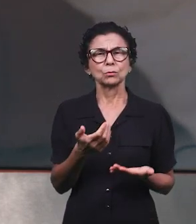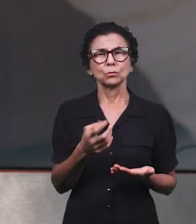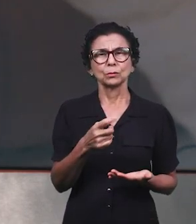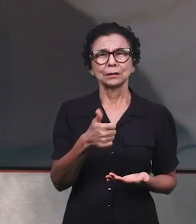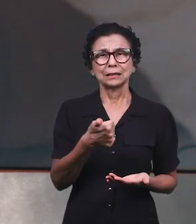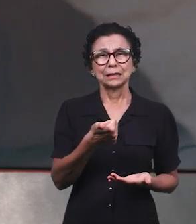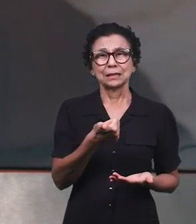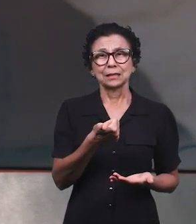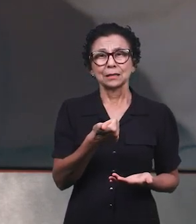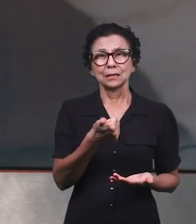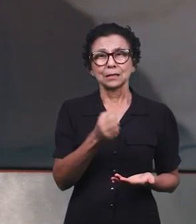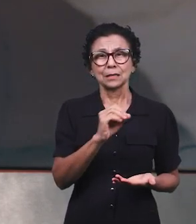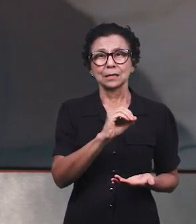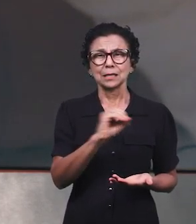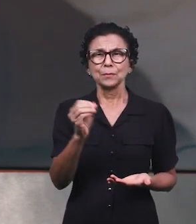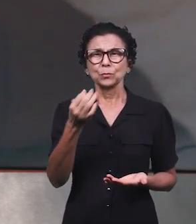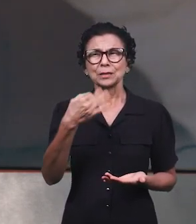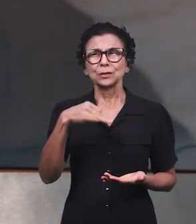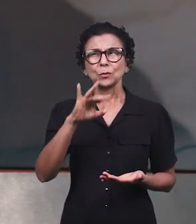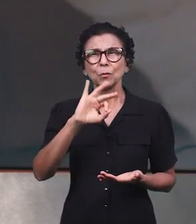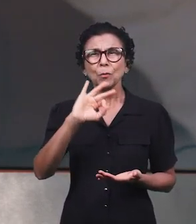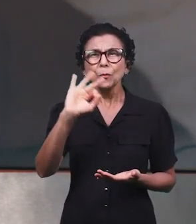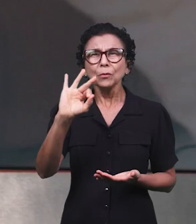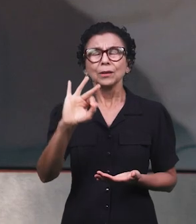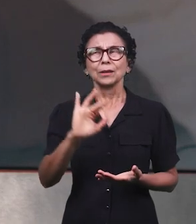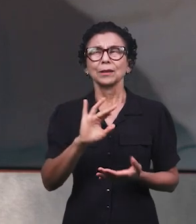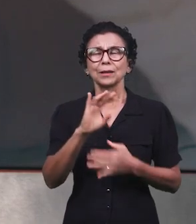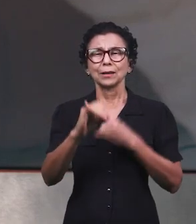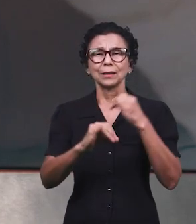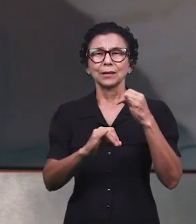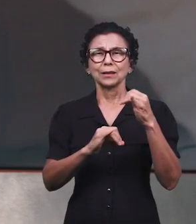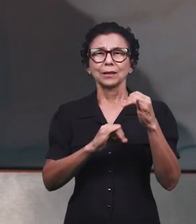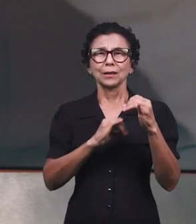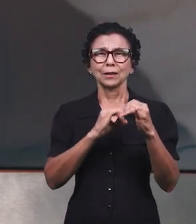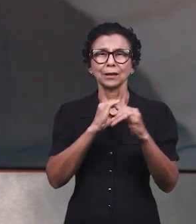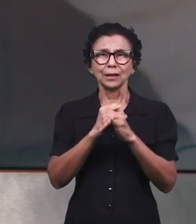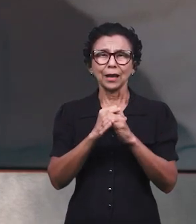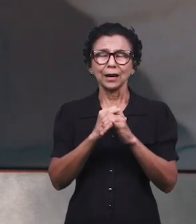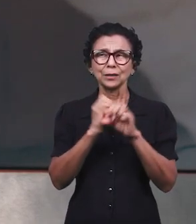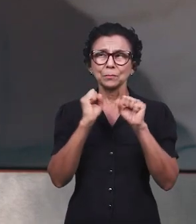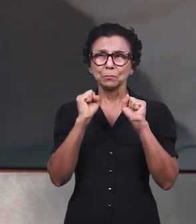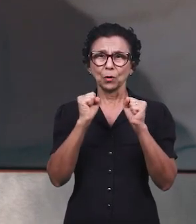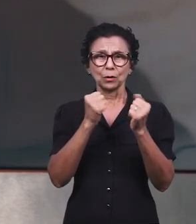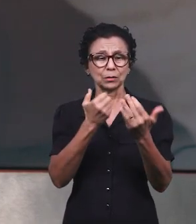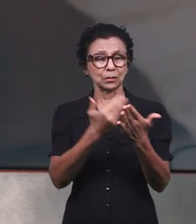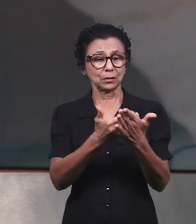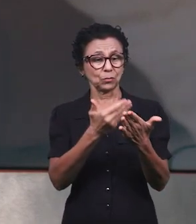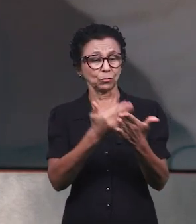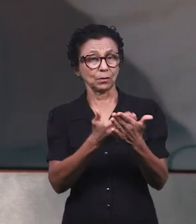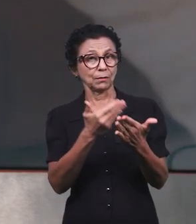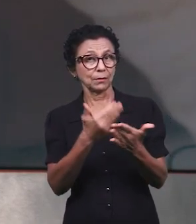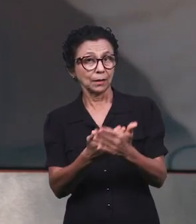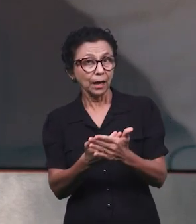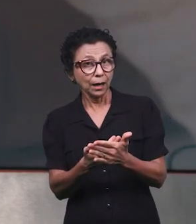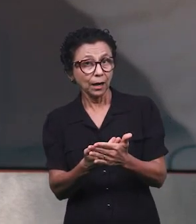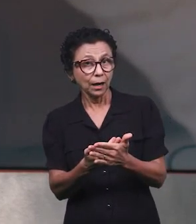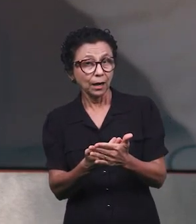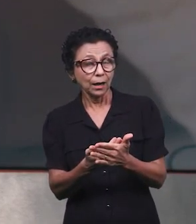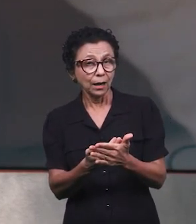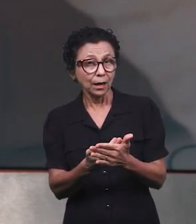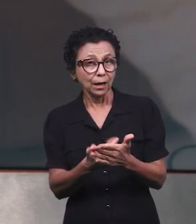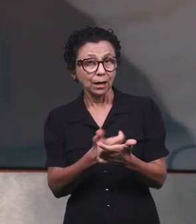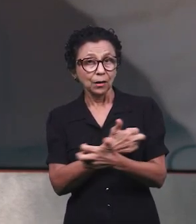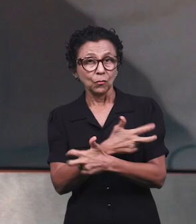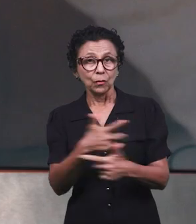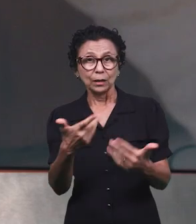Nós vivemos a época da tecnologia, a educação está sendo amplamente transformada pelos recursos online, pela internet,